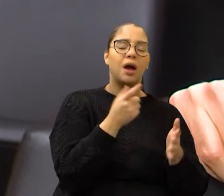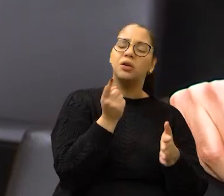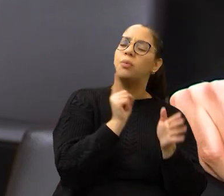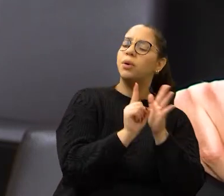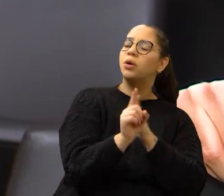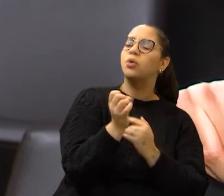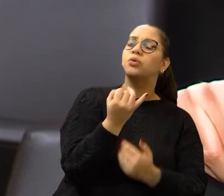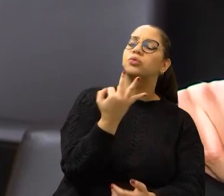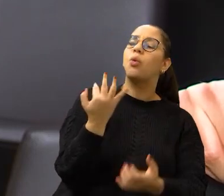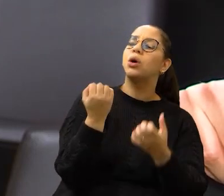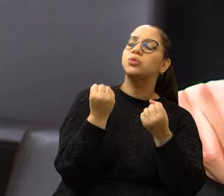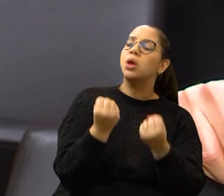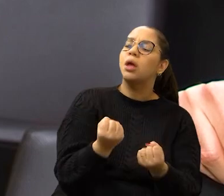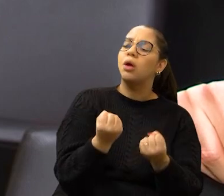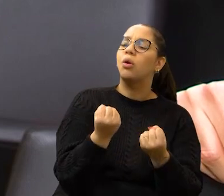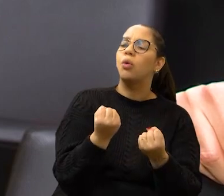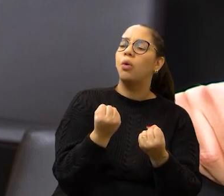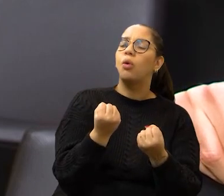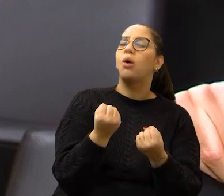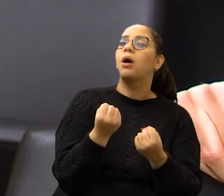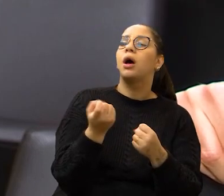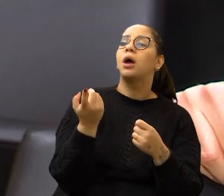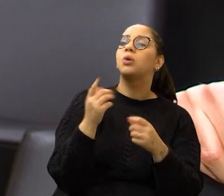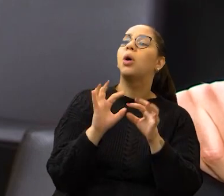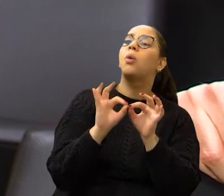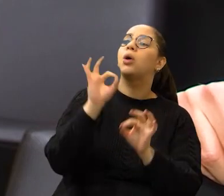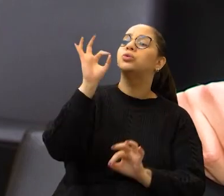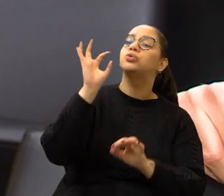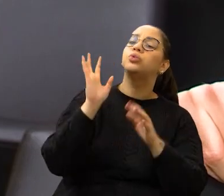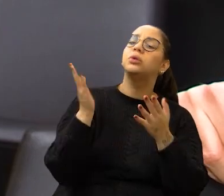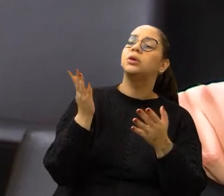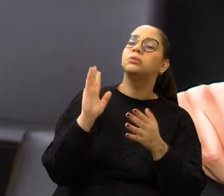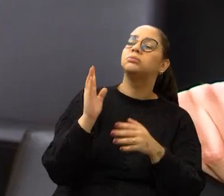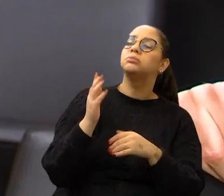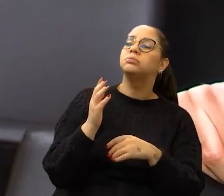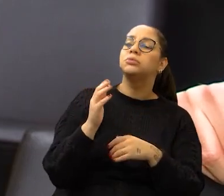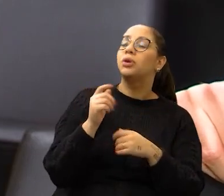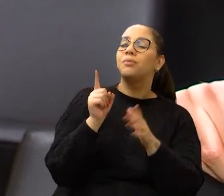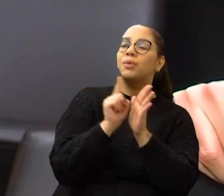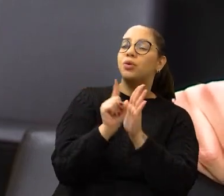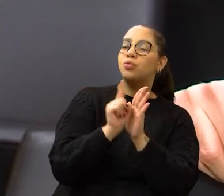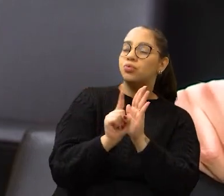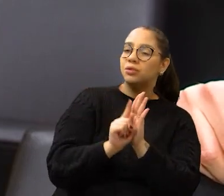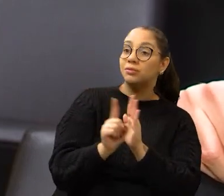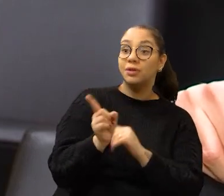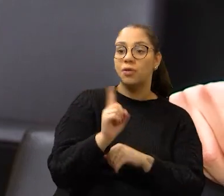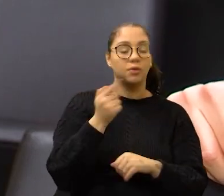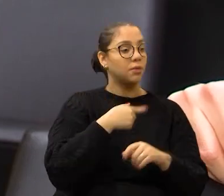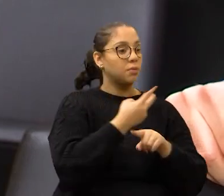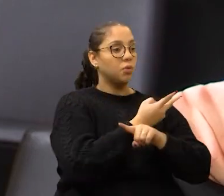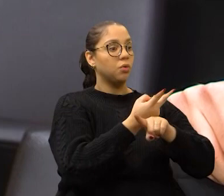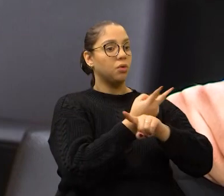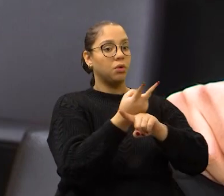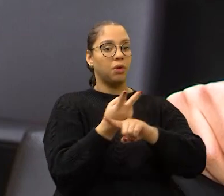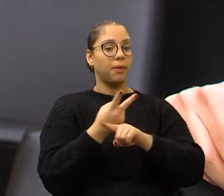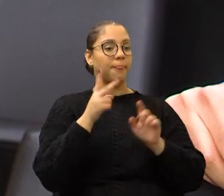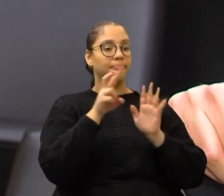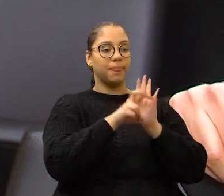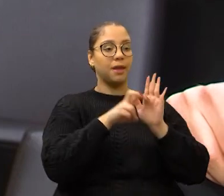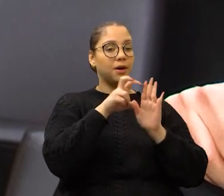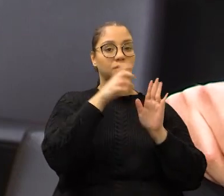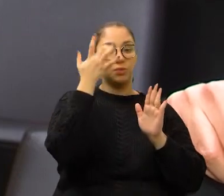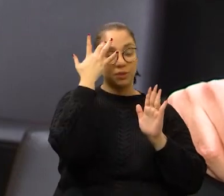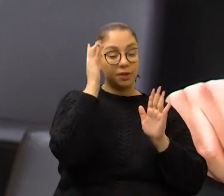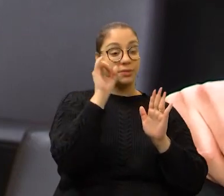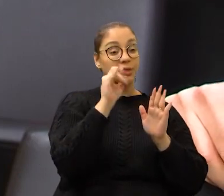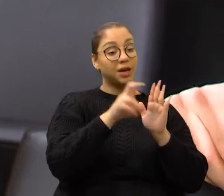Você não pergunta quantos quilos ela pesa, você não pergunta qual a altura dela, você não pergunta nada disso, você sai atrás da cadeira de rodas. A